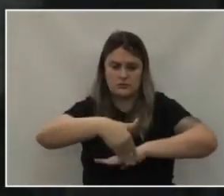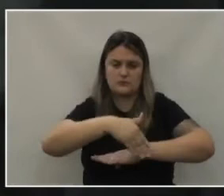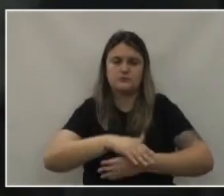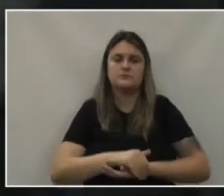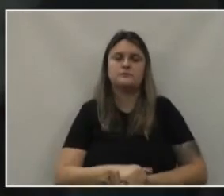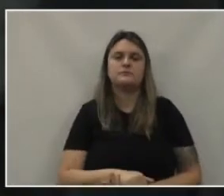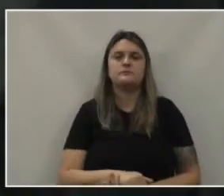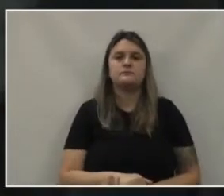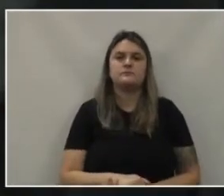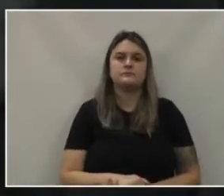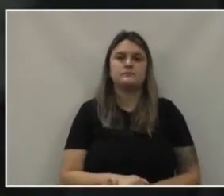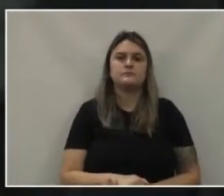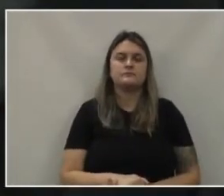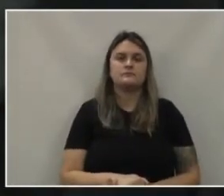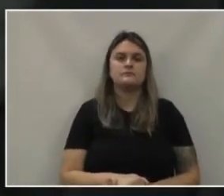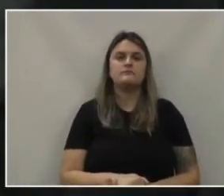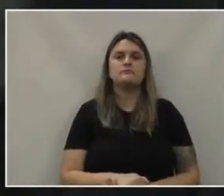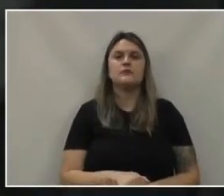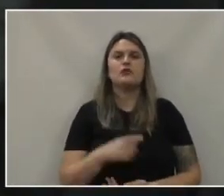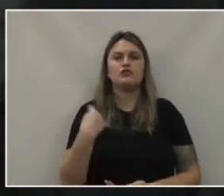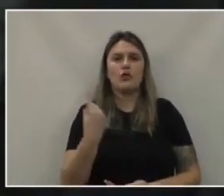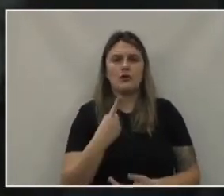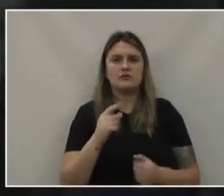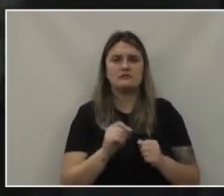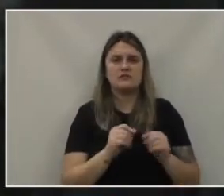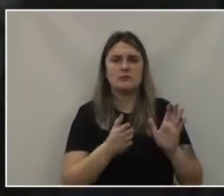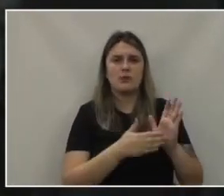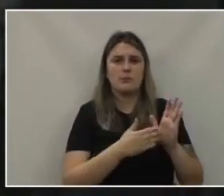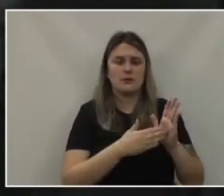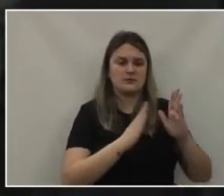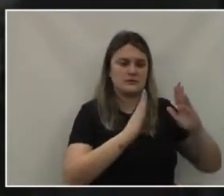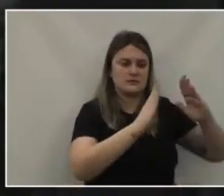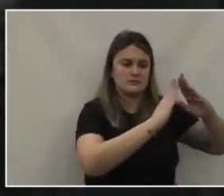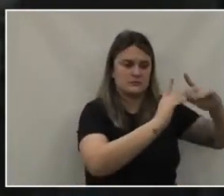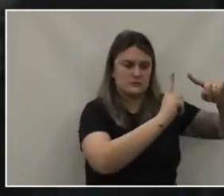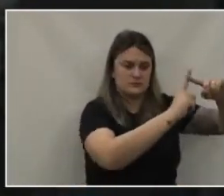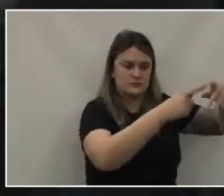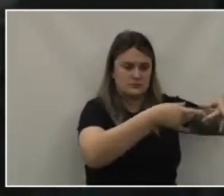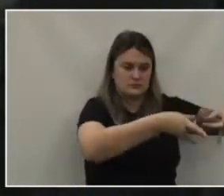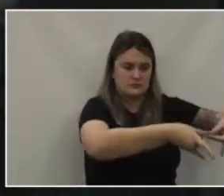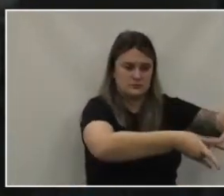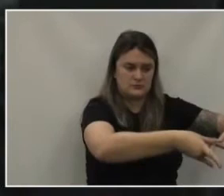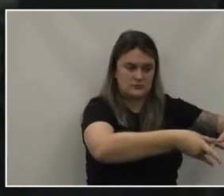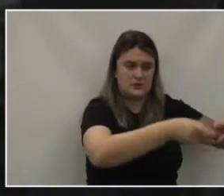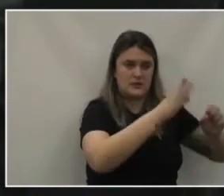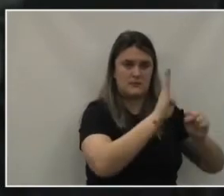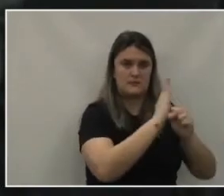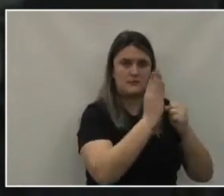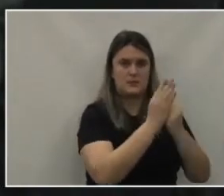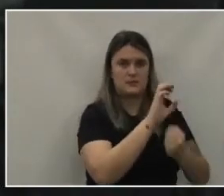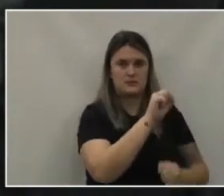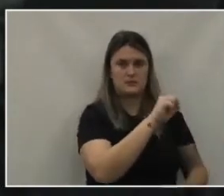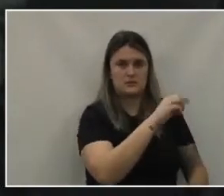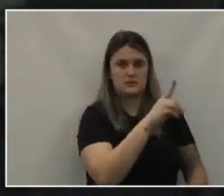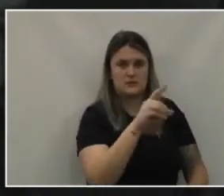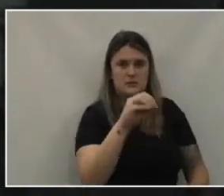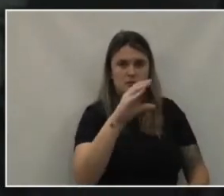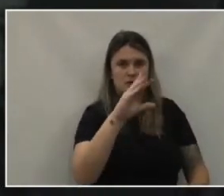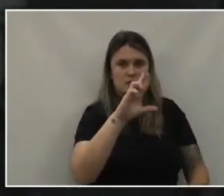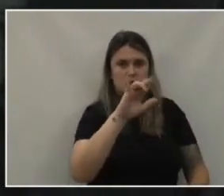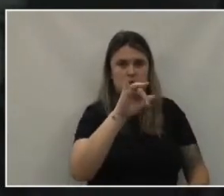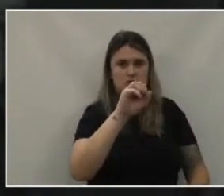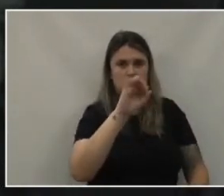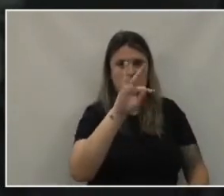públicas. A capela mortuária lá do distrito de São Cristóvão, hoje teve a indicação do vereador César para a